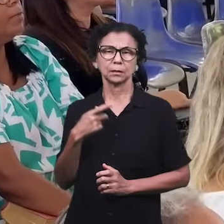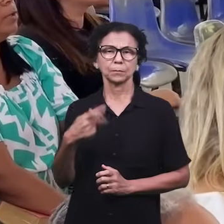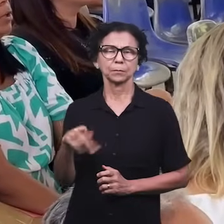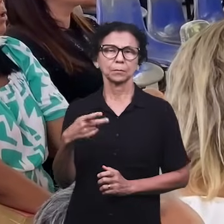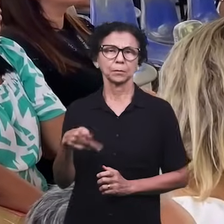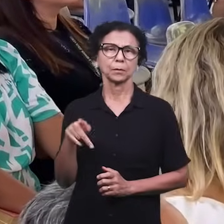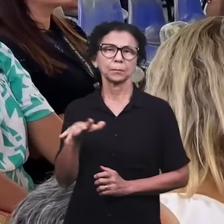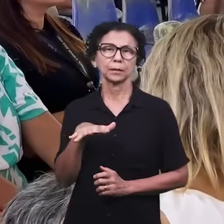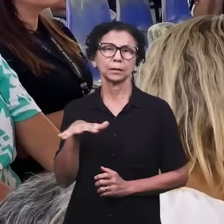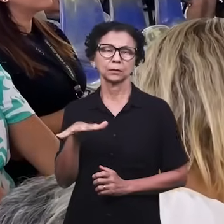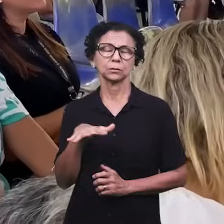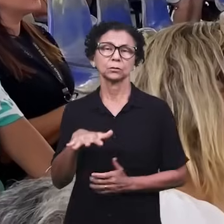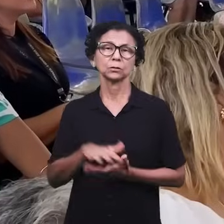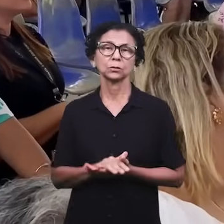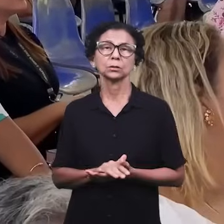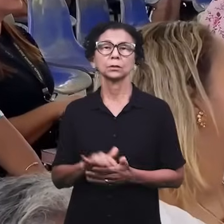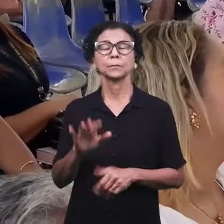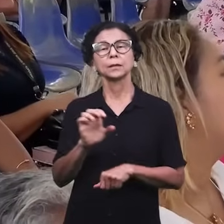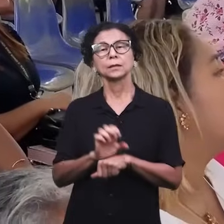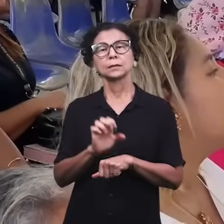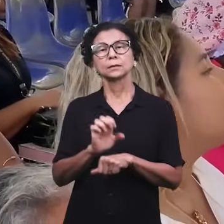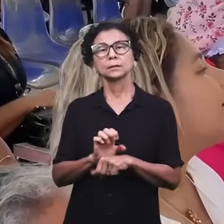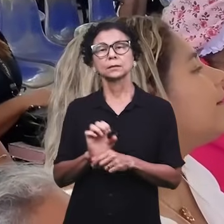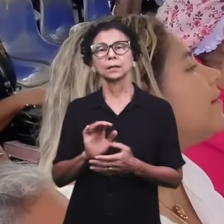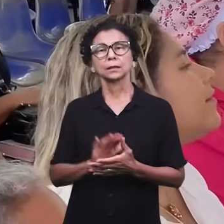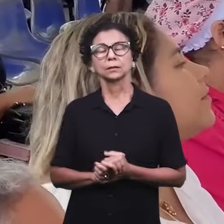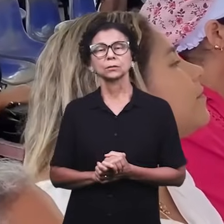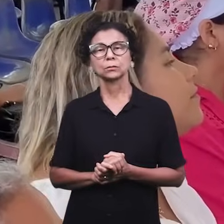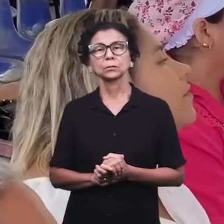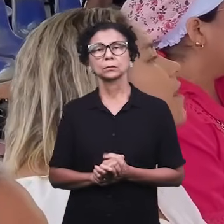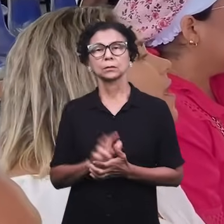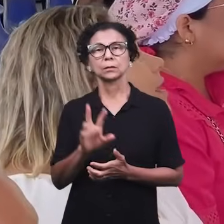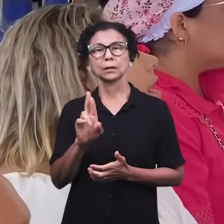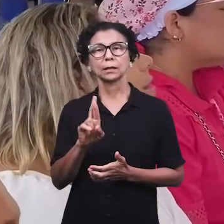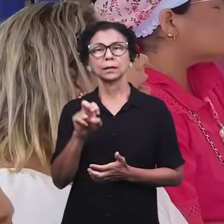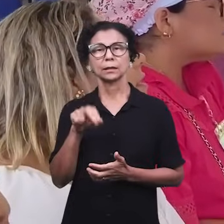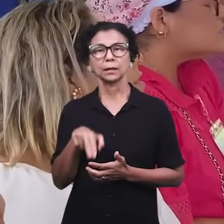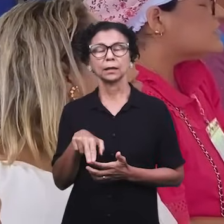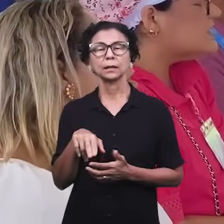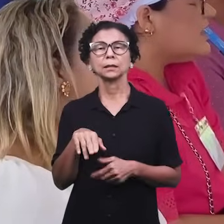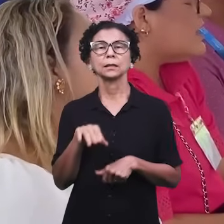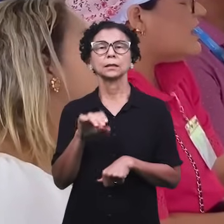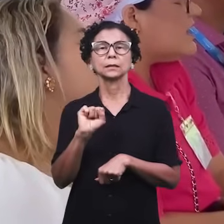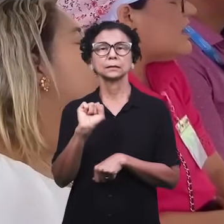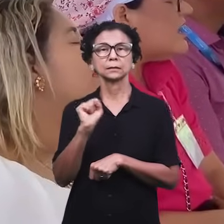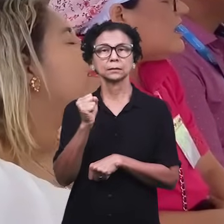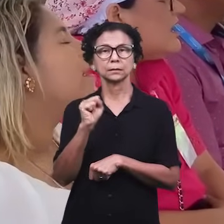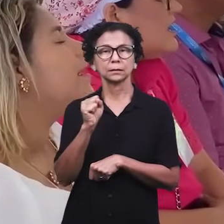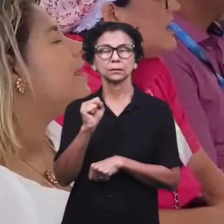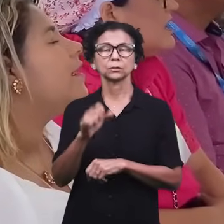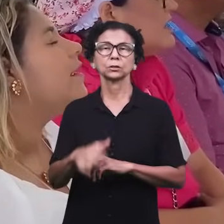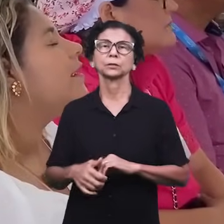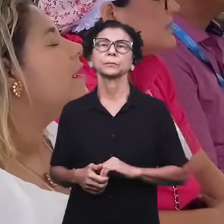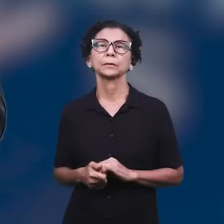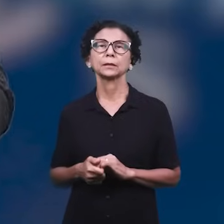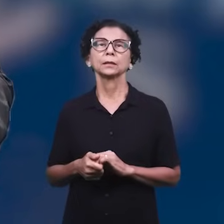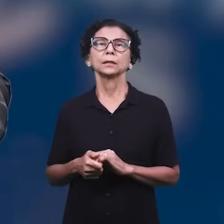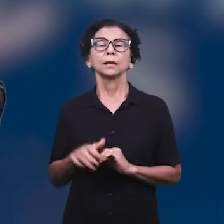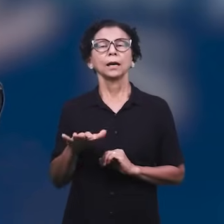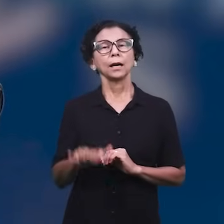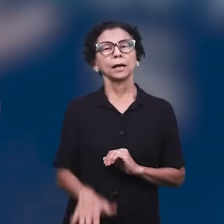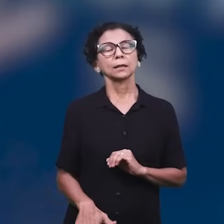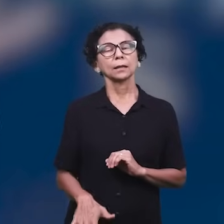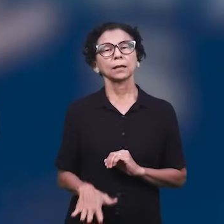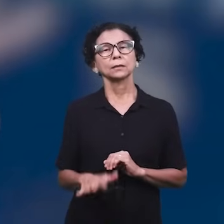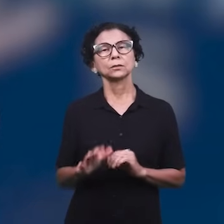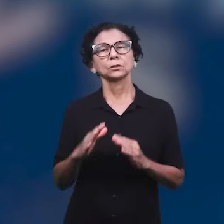os estados entre o Rio Grande do Norte e Sergipe. Já no período da tarde, acompanhamos também a transmissão feita pelo presbitério. Meu amado